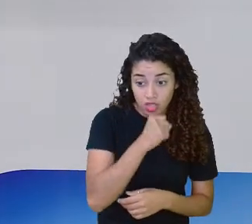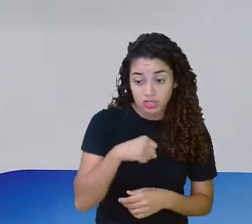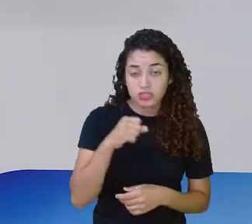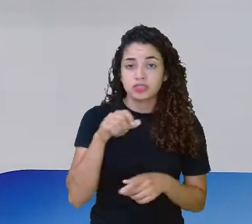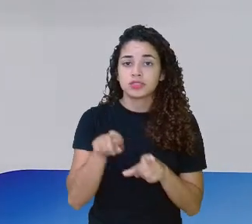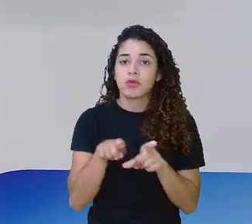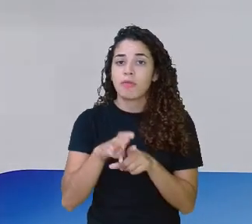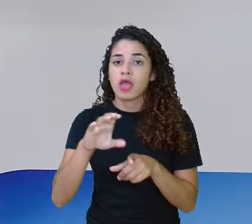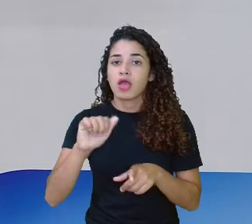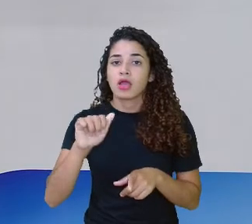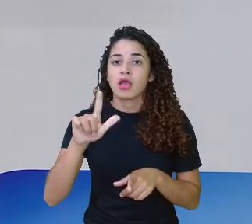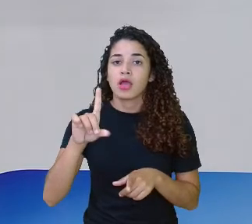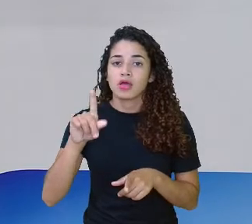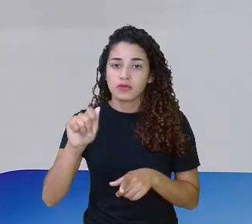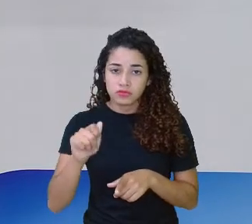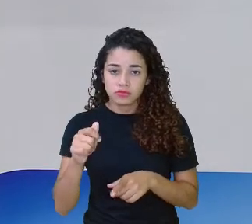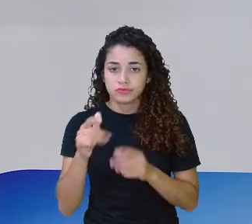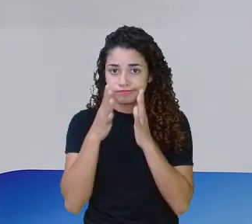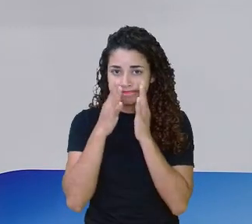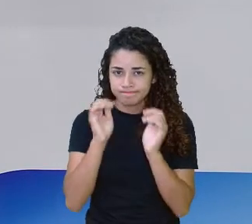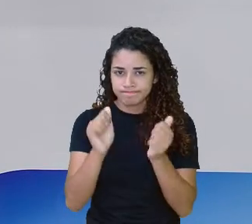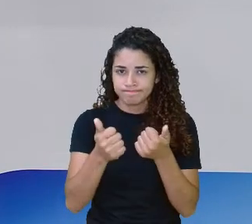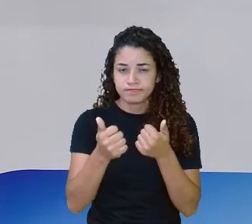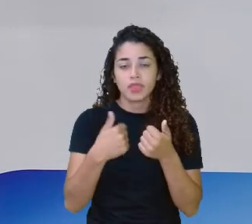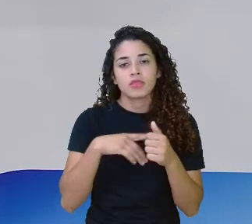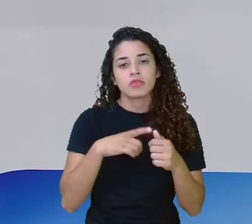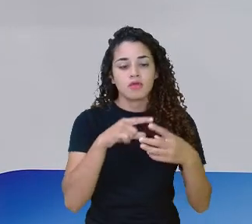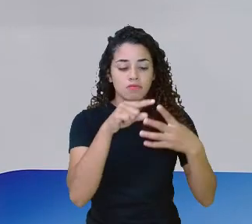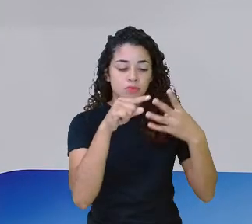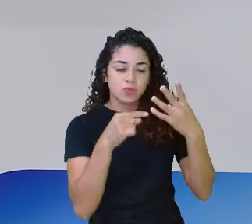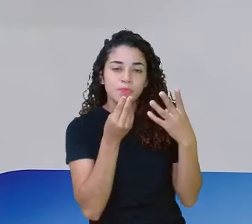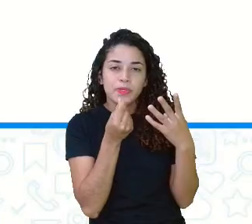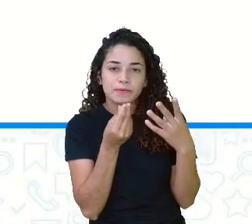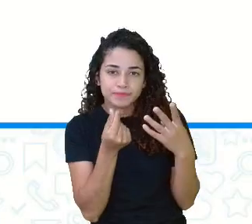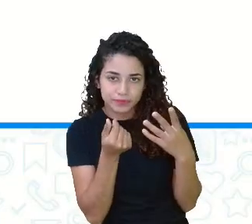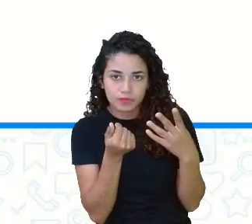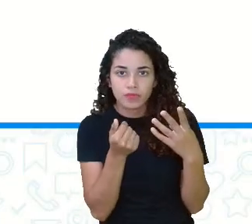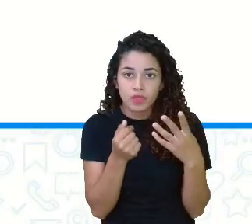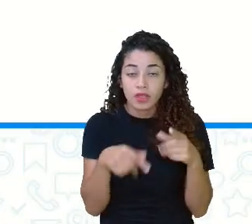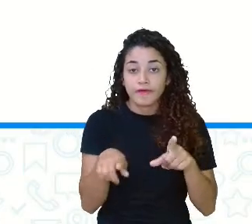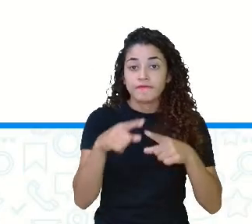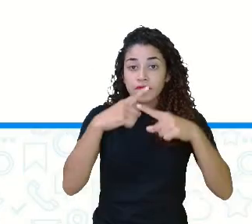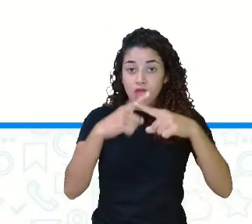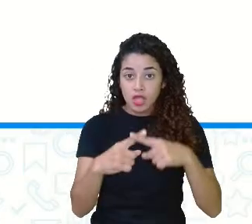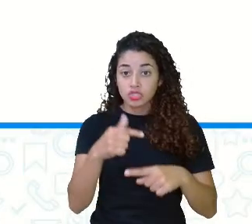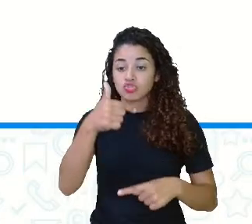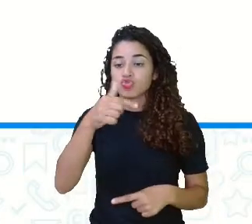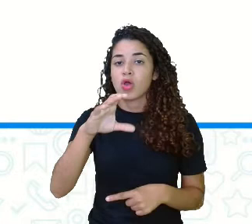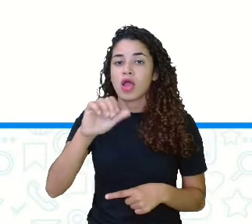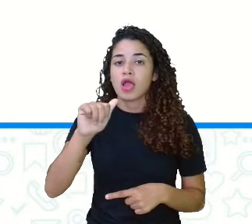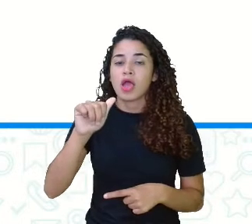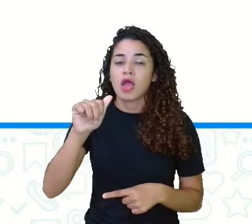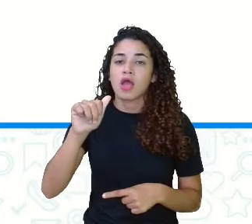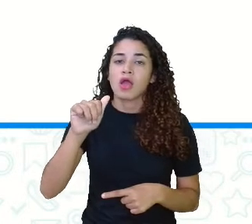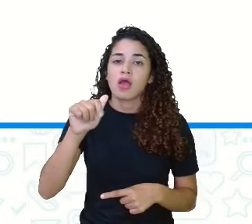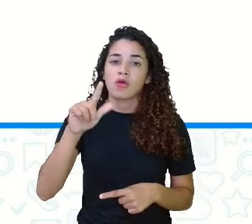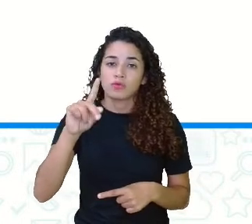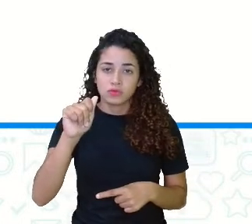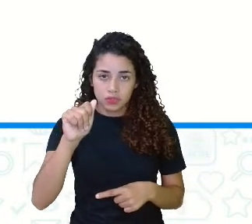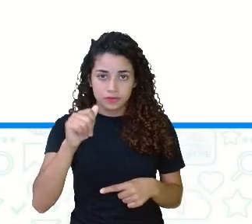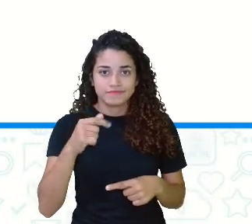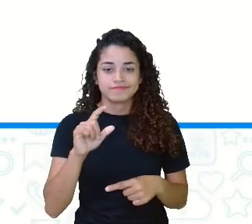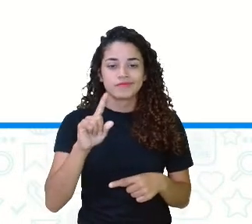caldas, preste atenção. São quatro sabores de sorvete vezes as duas caldas.